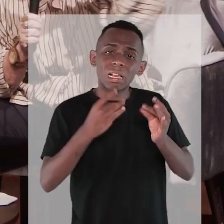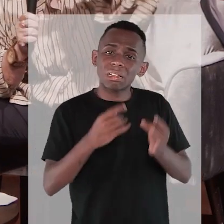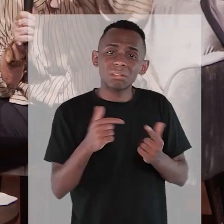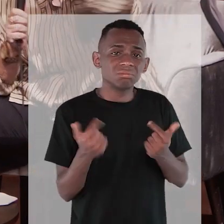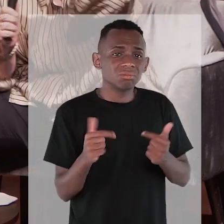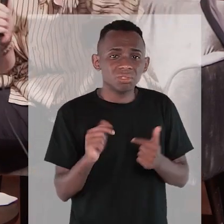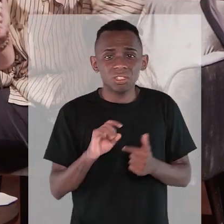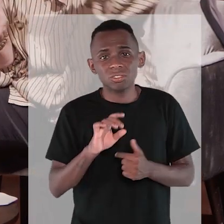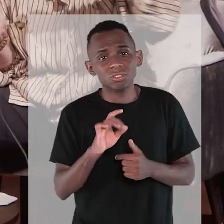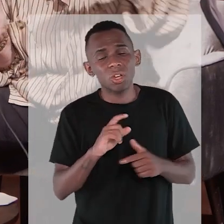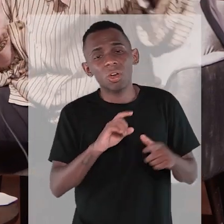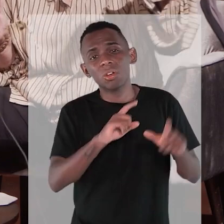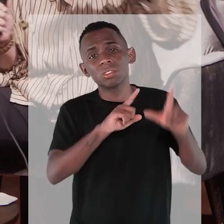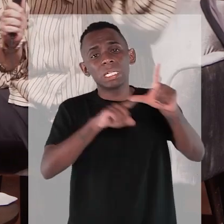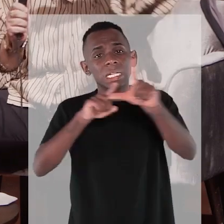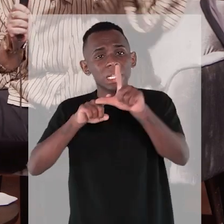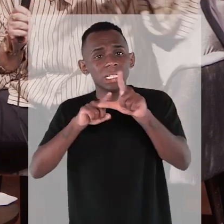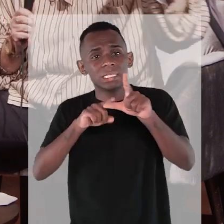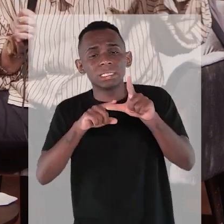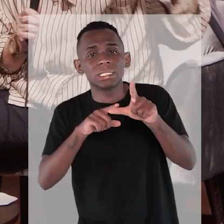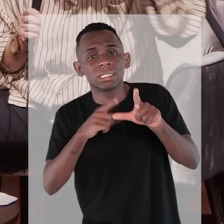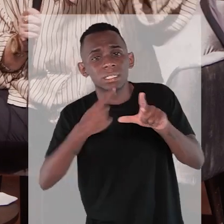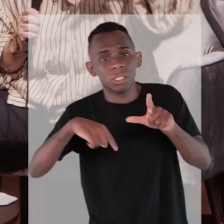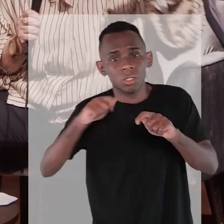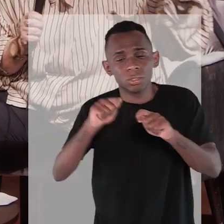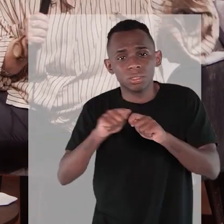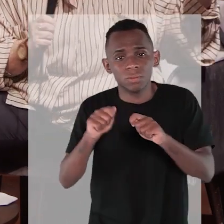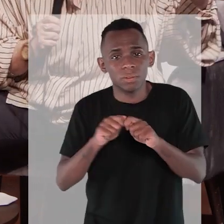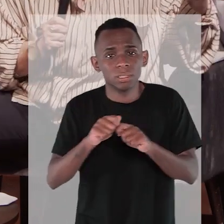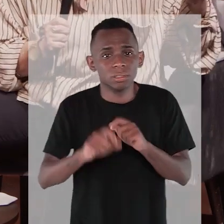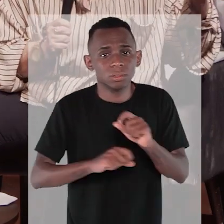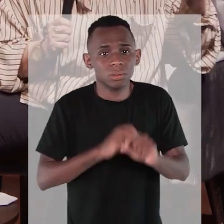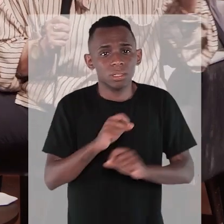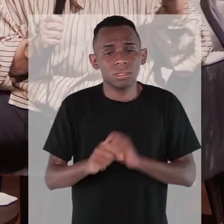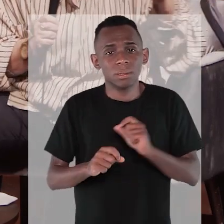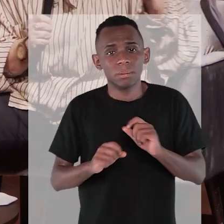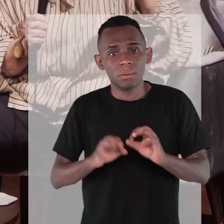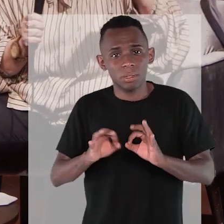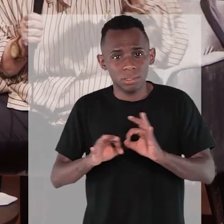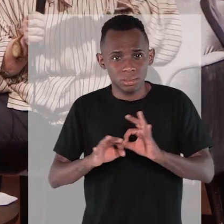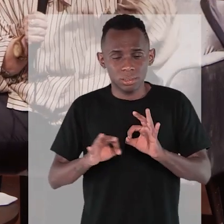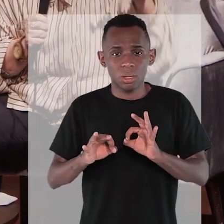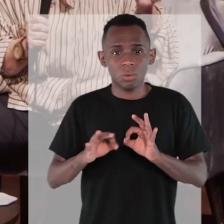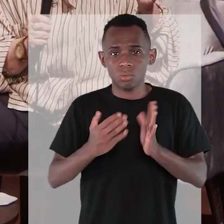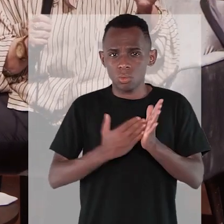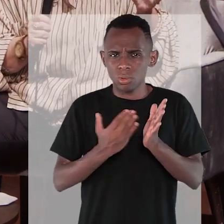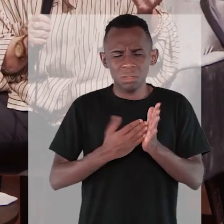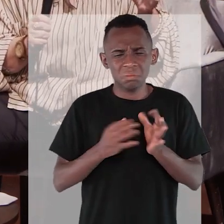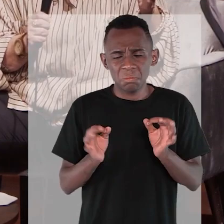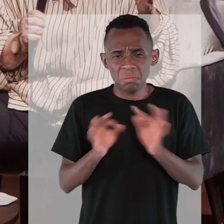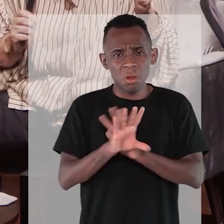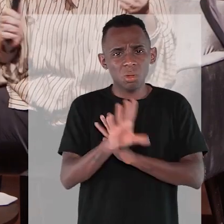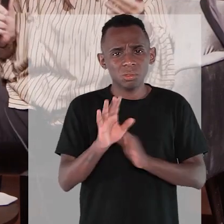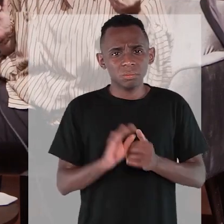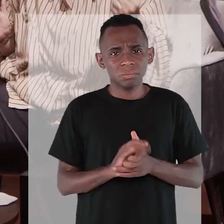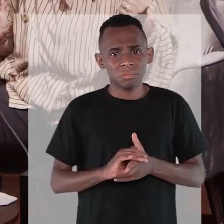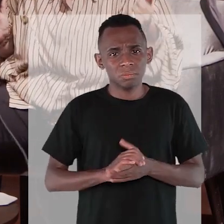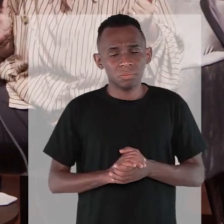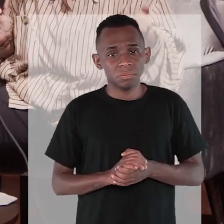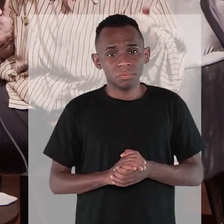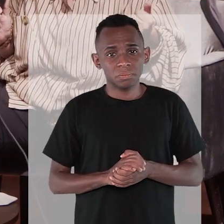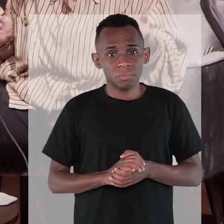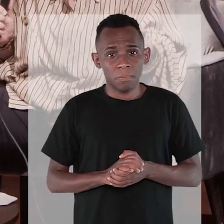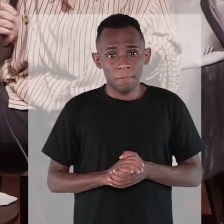aquelas letras que você faz de tipografia para fazer o livro, né? E pronto. O que é